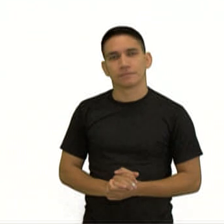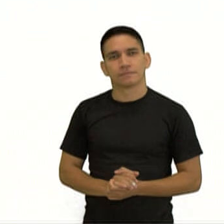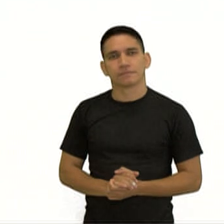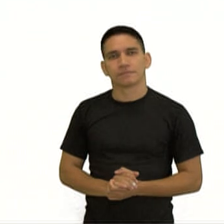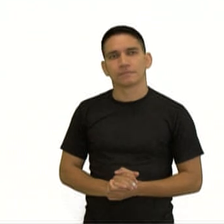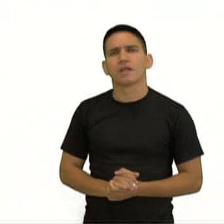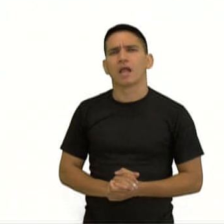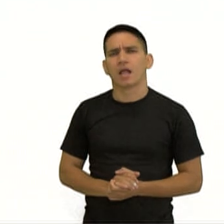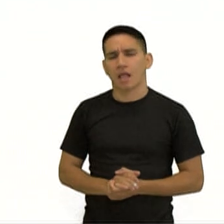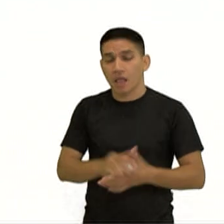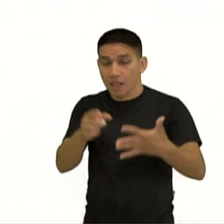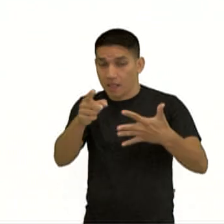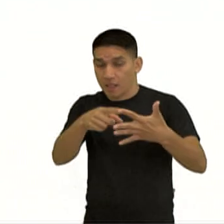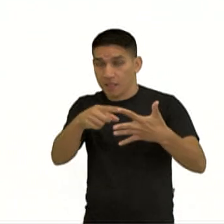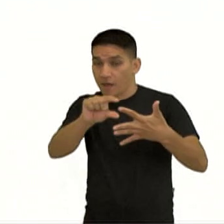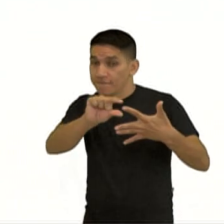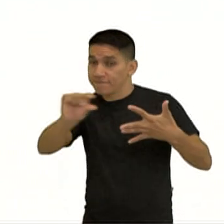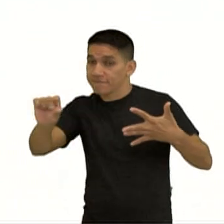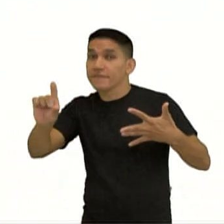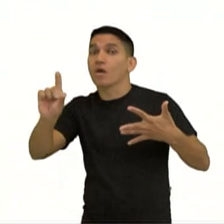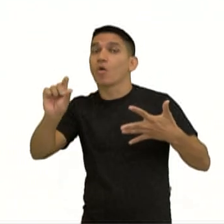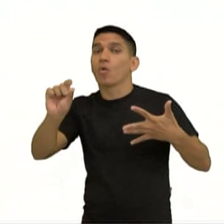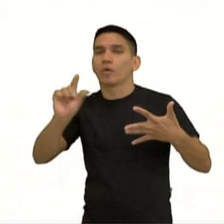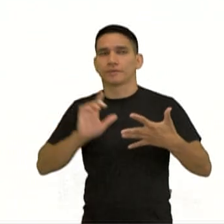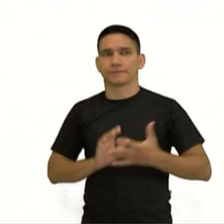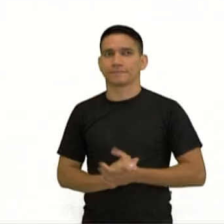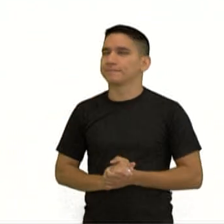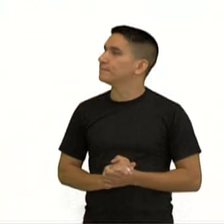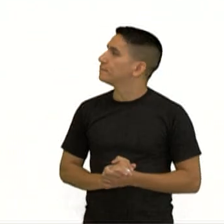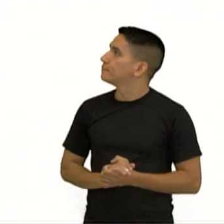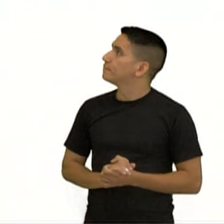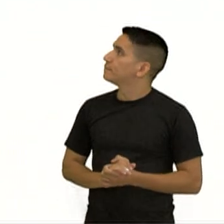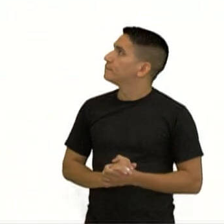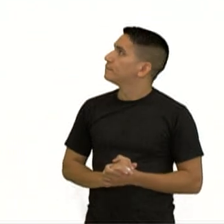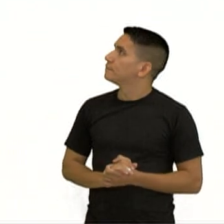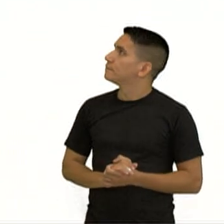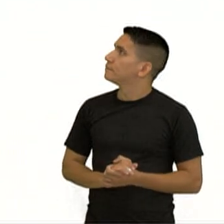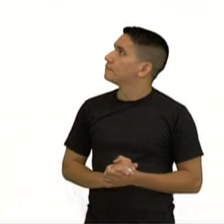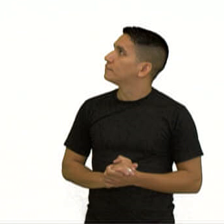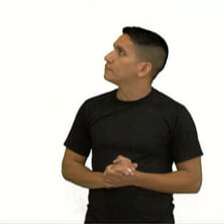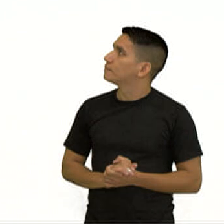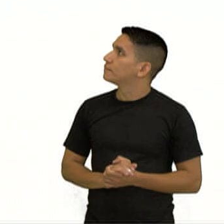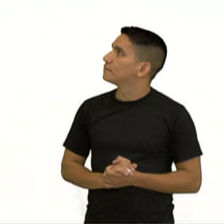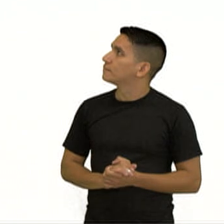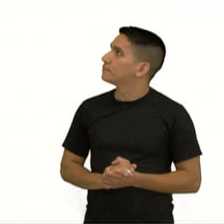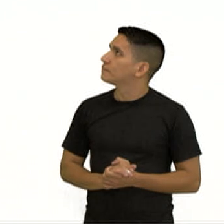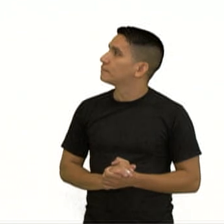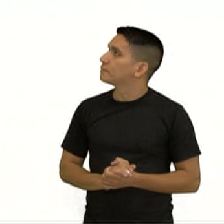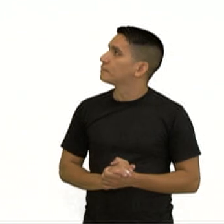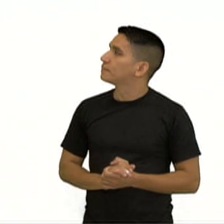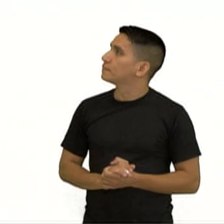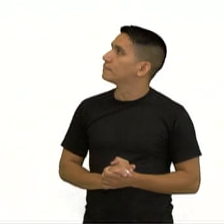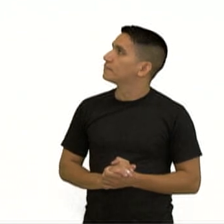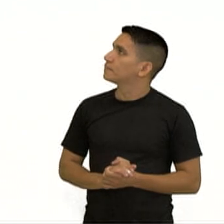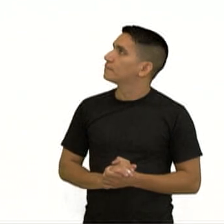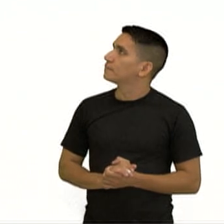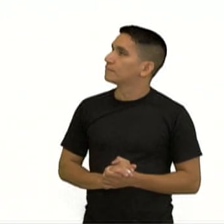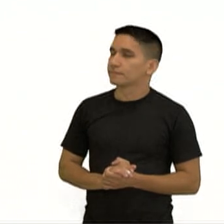Na linha 2, the author omits the verb am, is ou